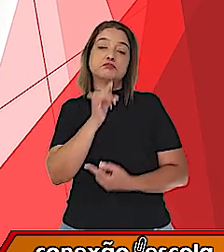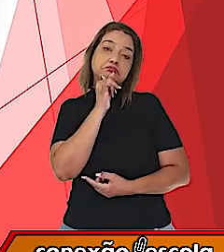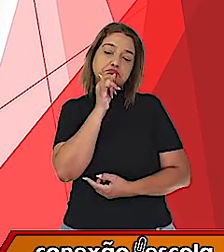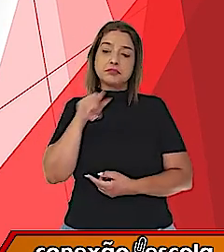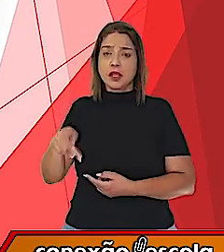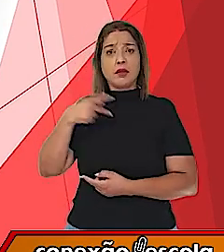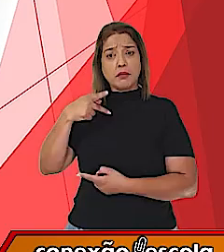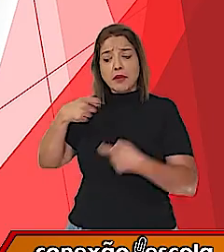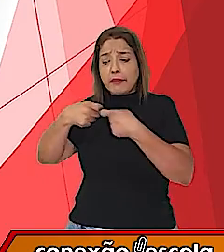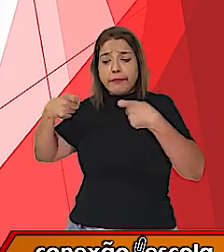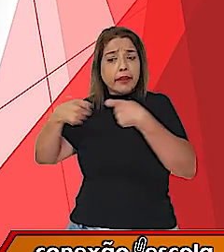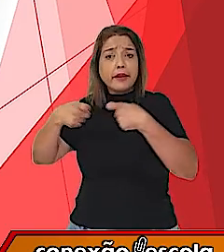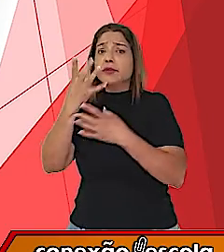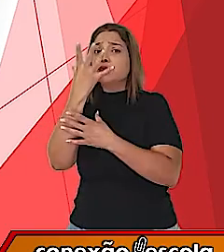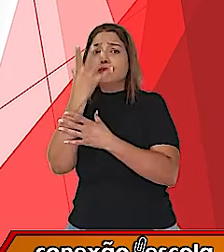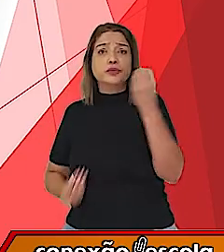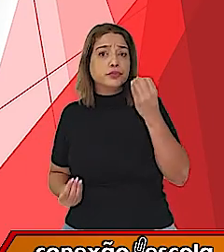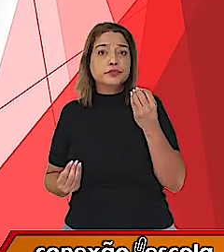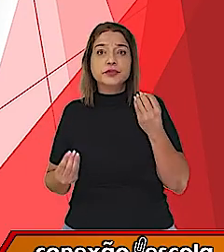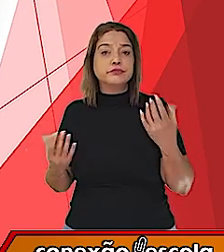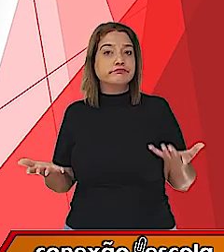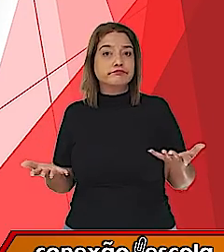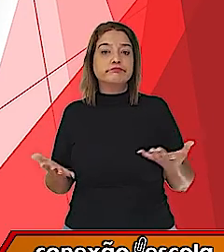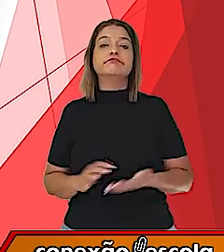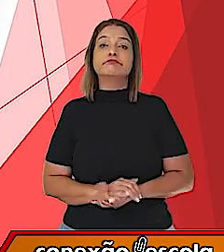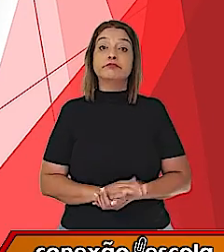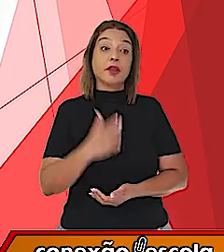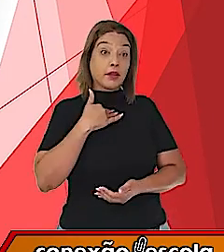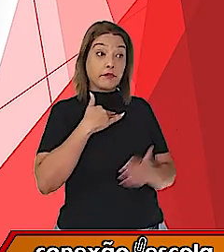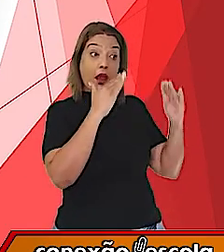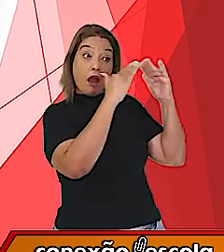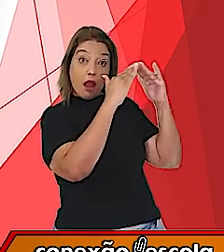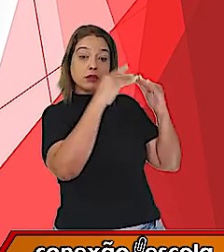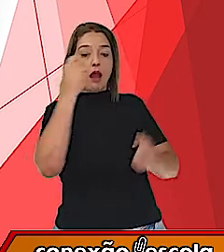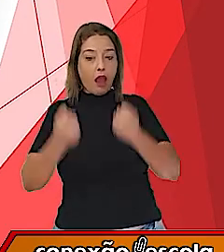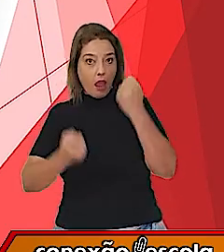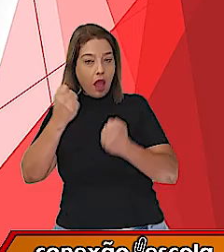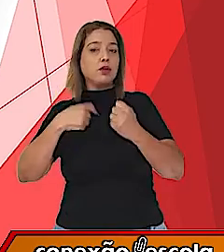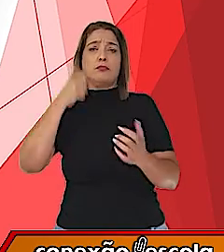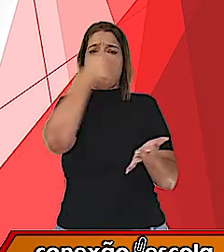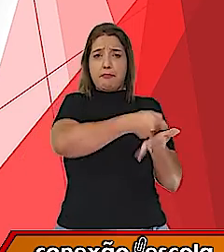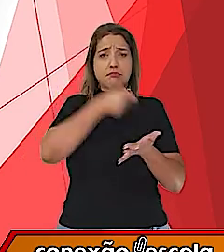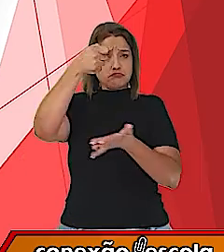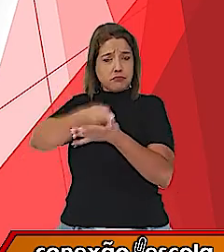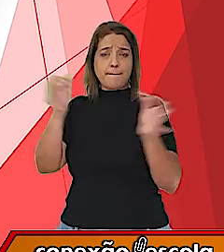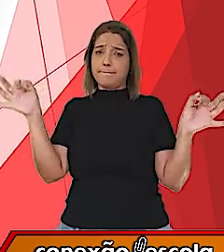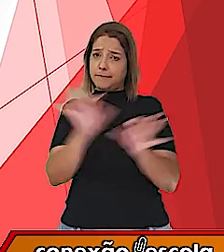minhas meias simplesmente sumiram. A minha casa e o meu carro estão